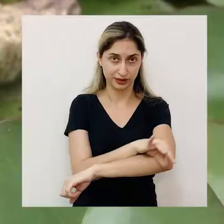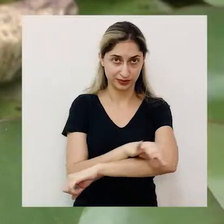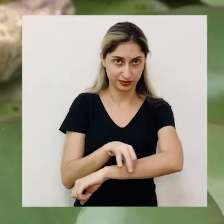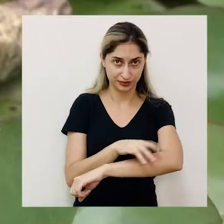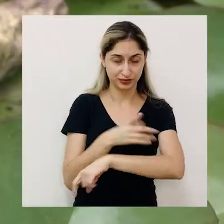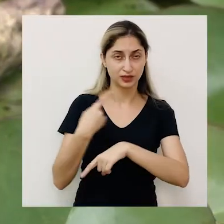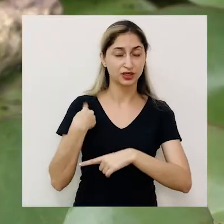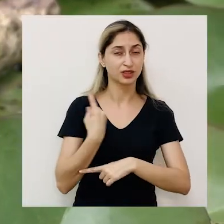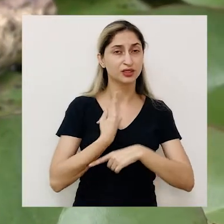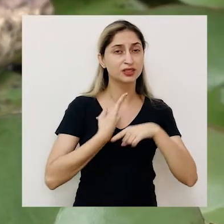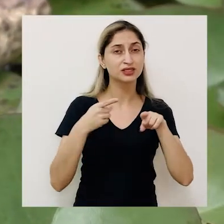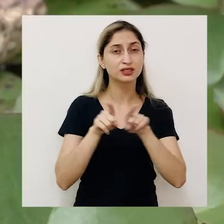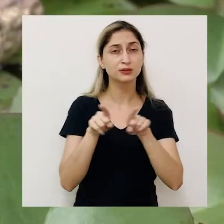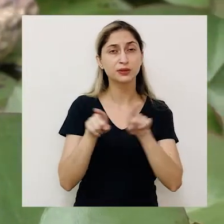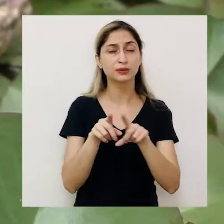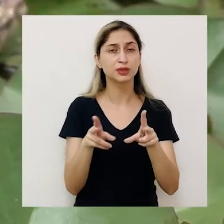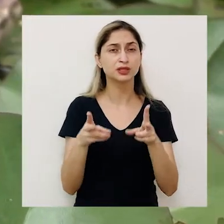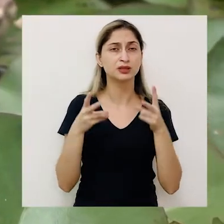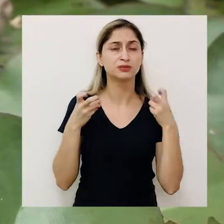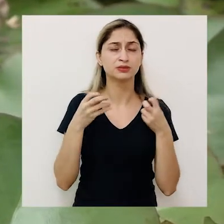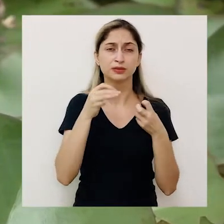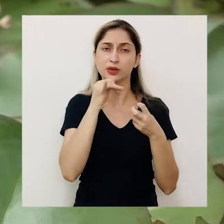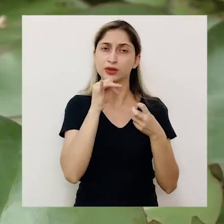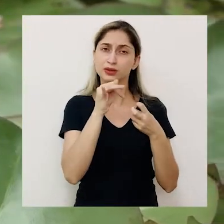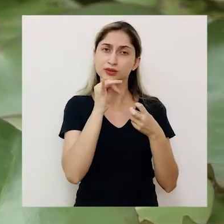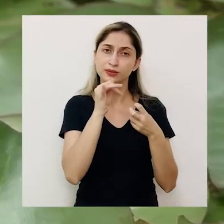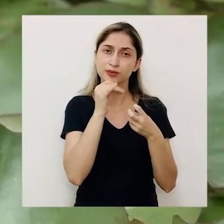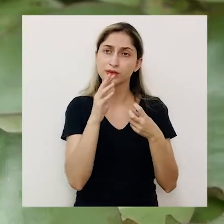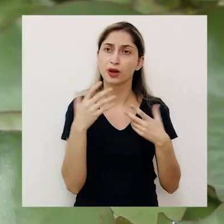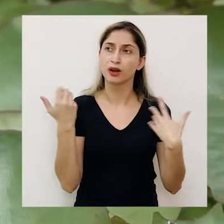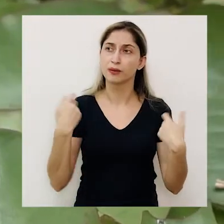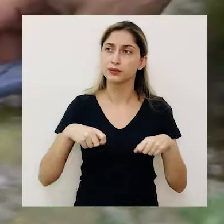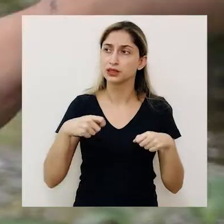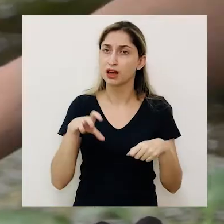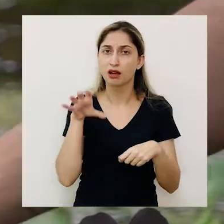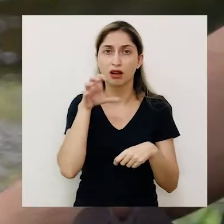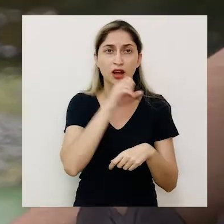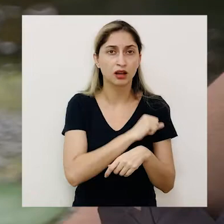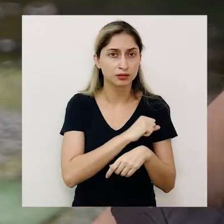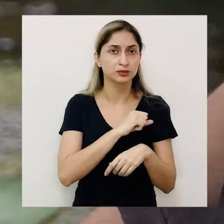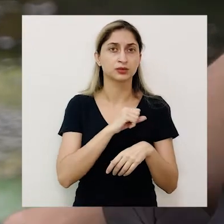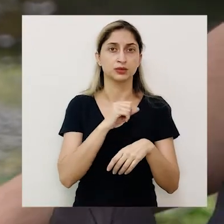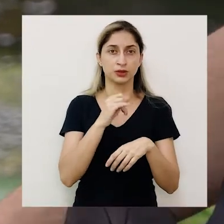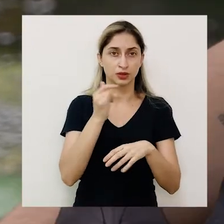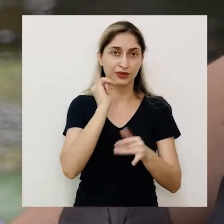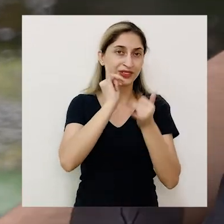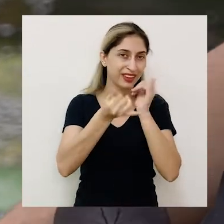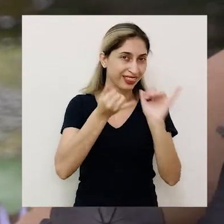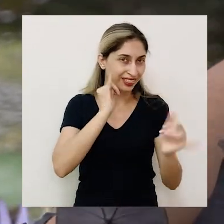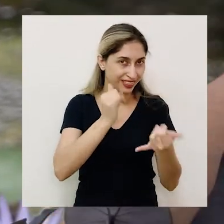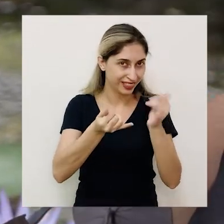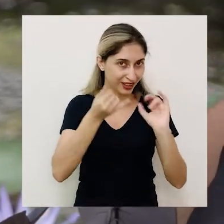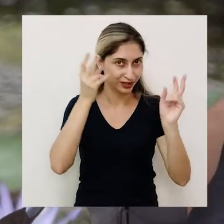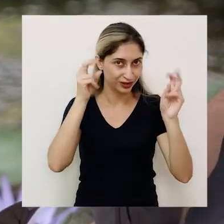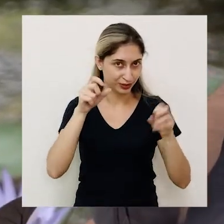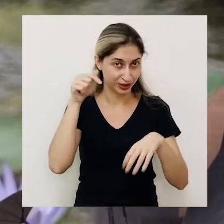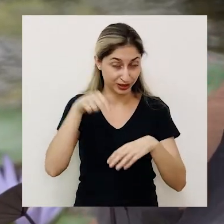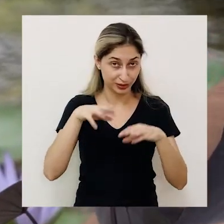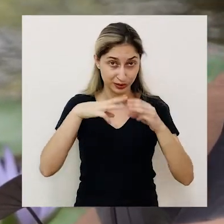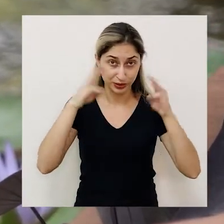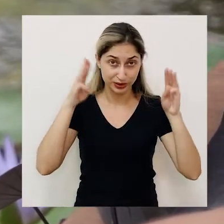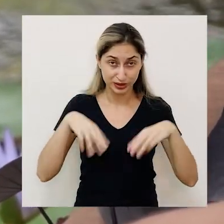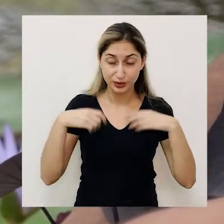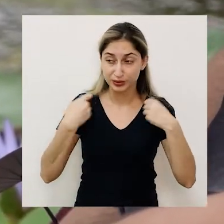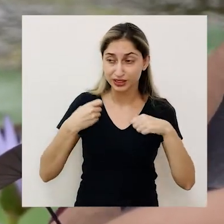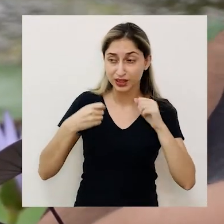como foi percebido a urgência em se incluir nos percursos e narrativas desse espaço pontos